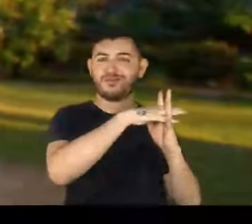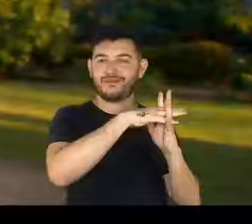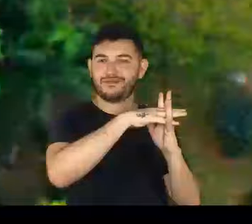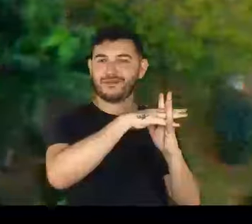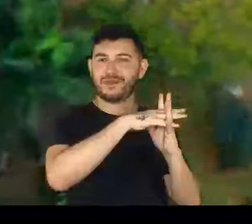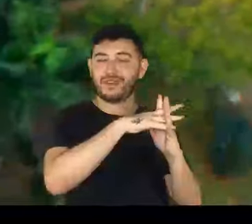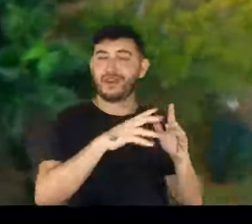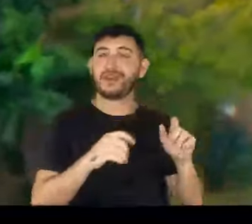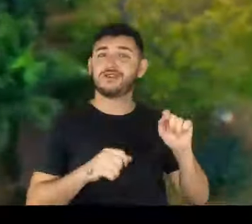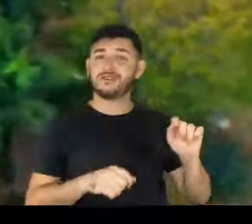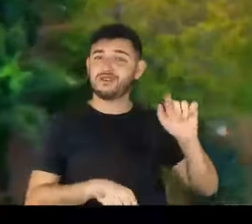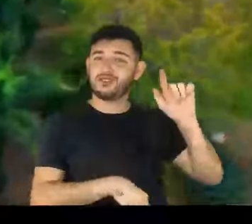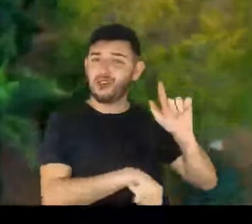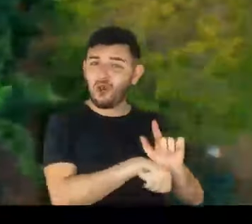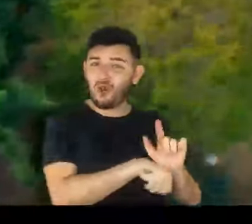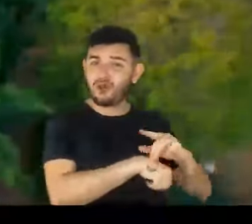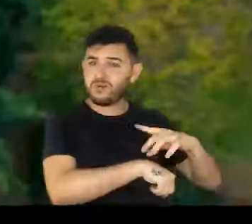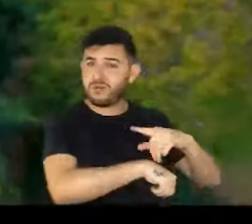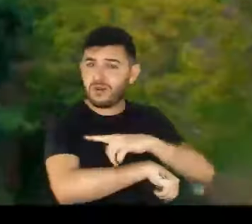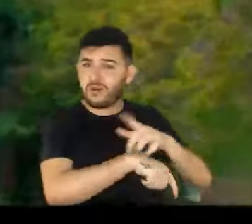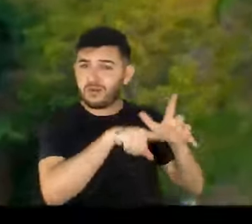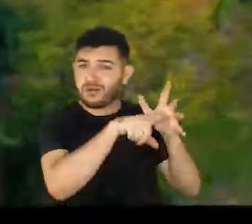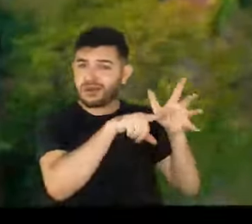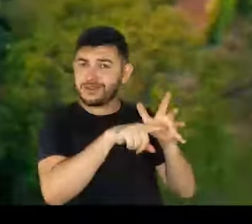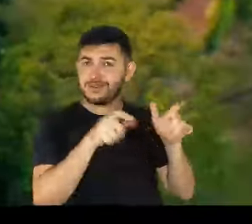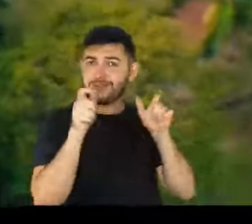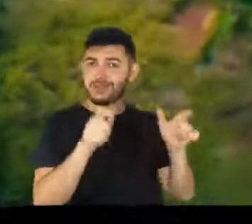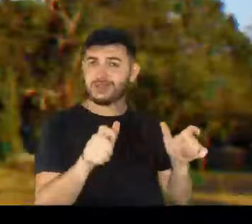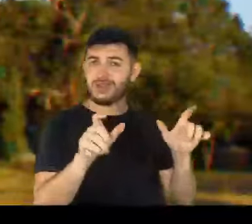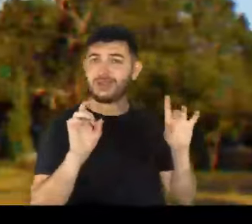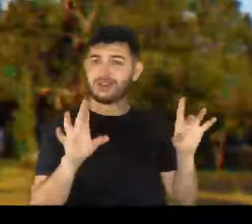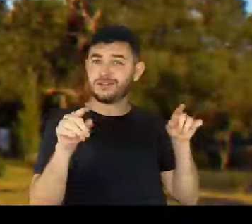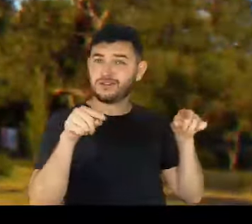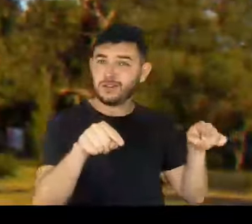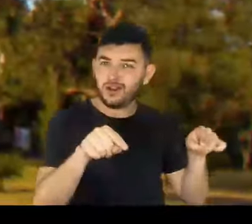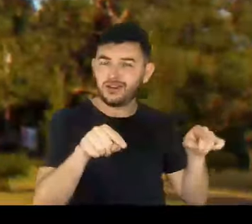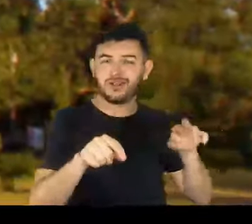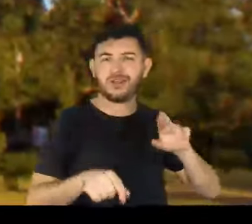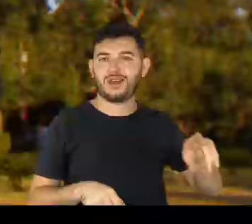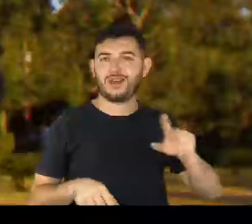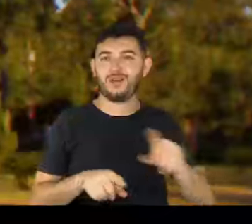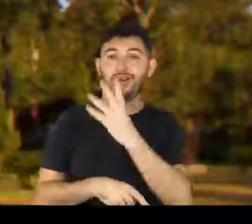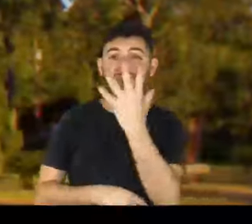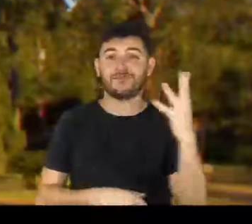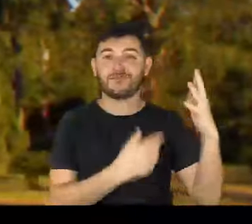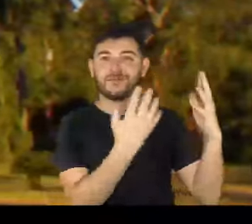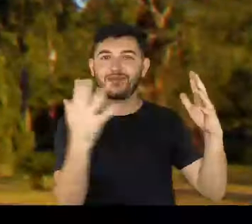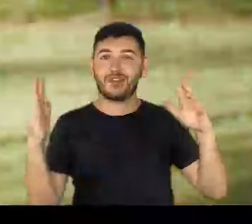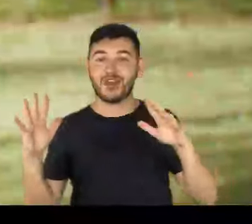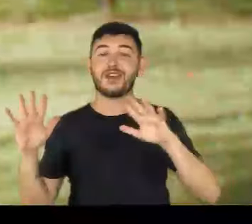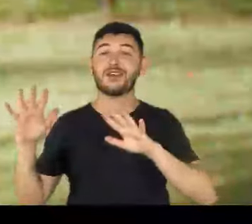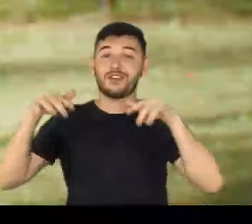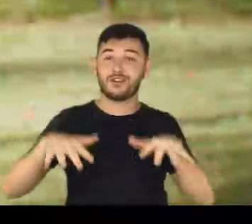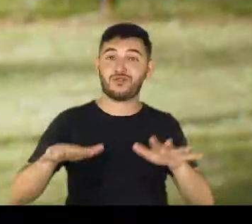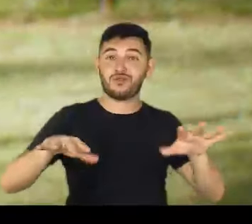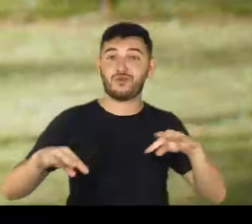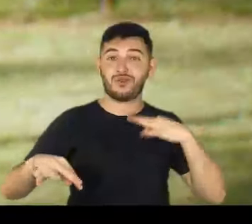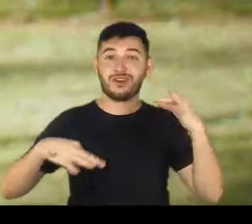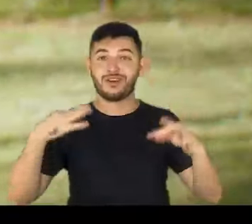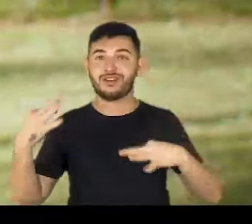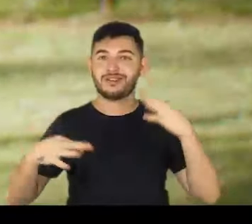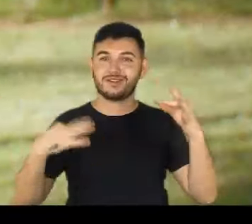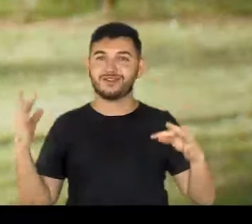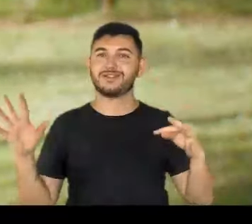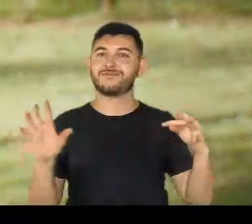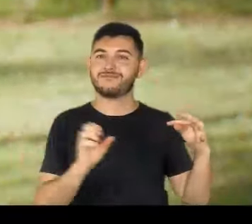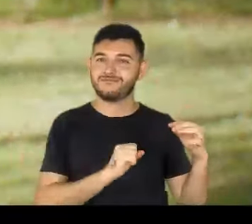interesse apenas para geólogos e paleontólogos, mas também para turistas e amantes da natureza. Geoparque é um termo